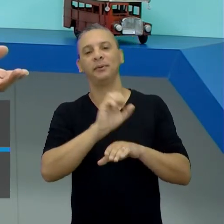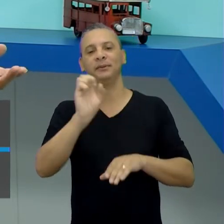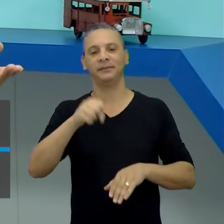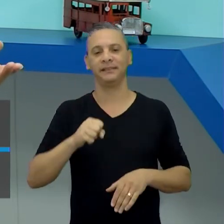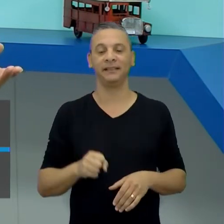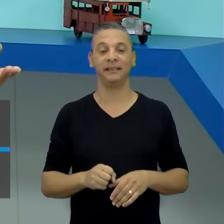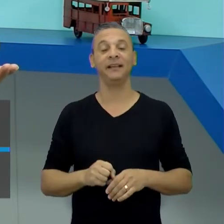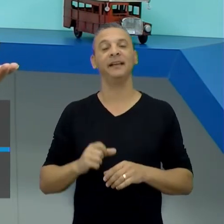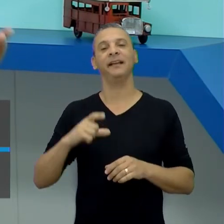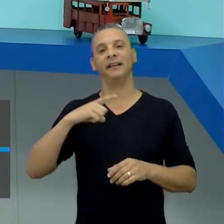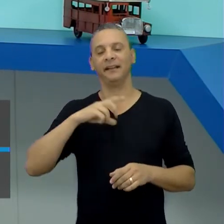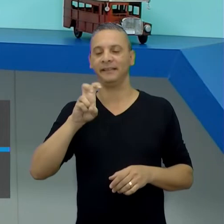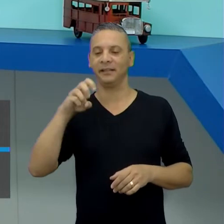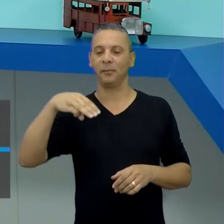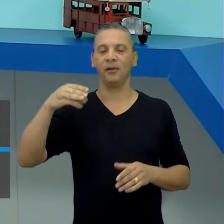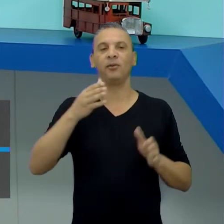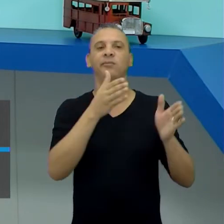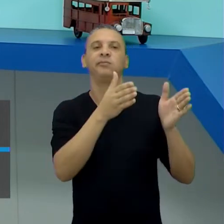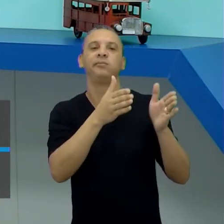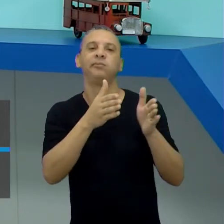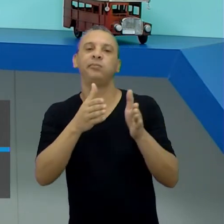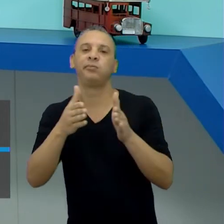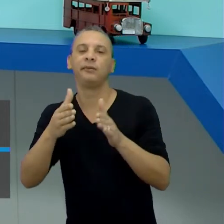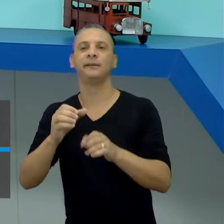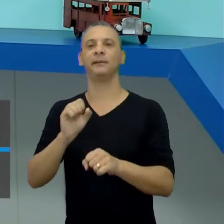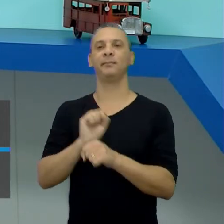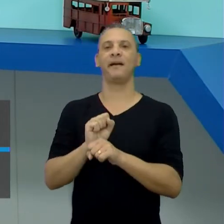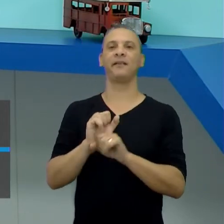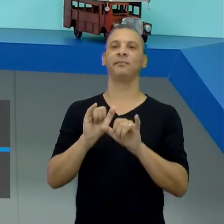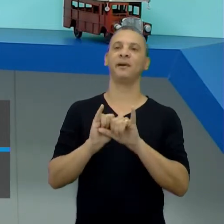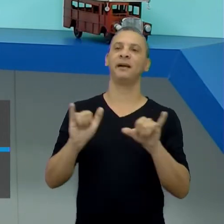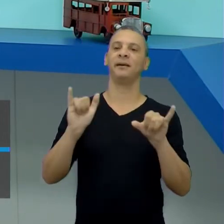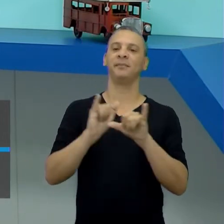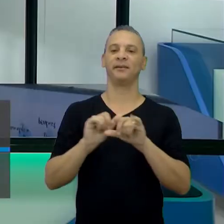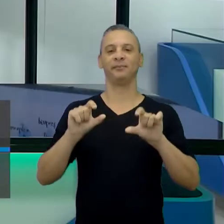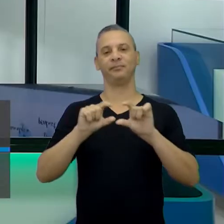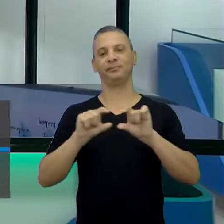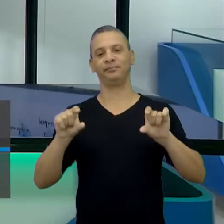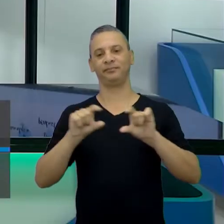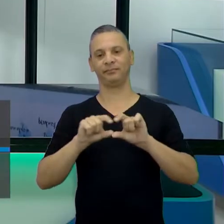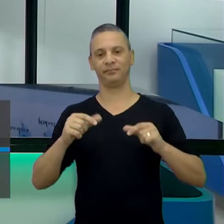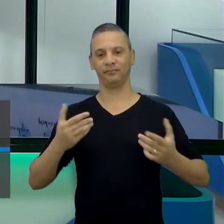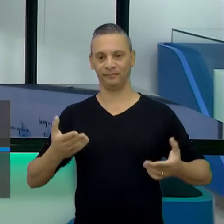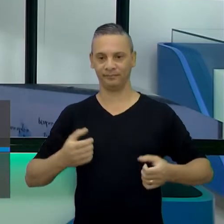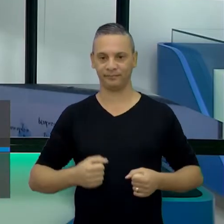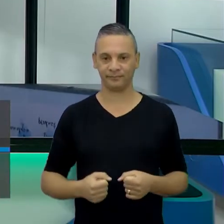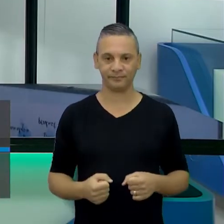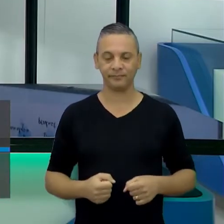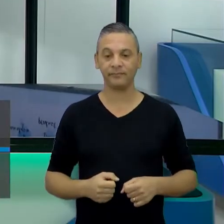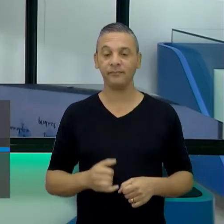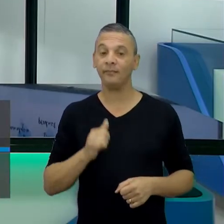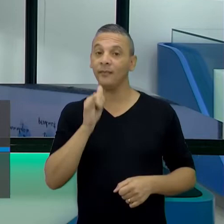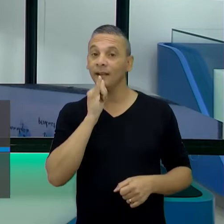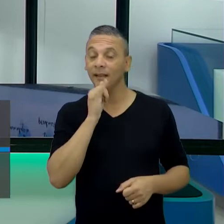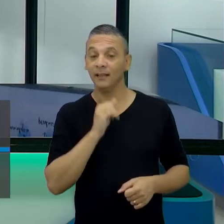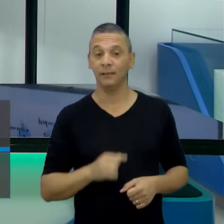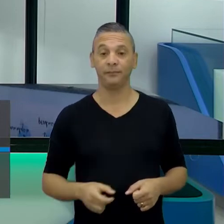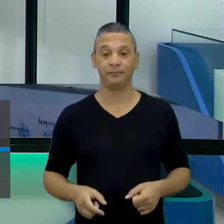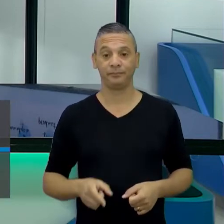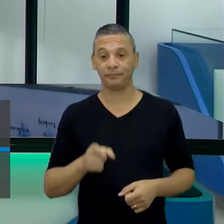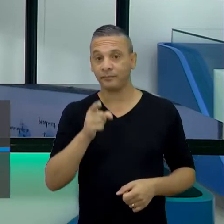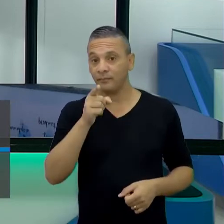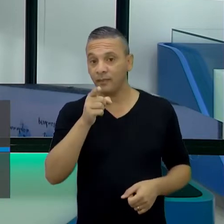vídeo tem uma propaganda ali no meio, aqueles espaçozinhos amarelos que vão aparecendo, né? Mas vai dentro, por exemplo, você está vendo uma notícia, você vê, por